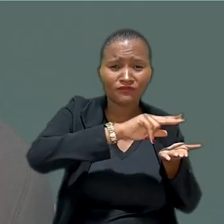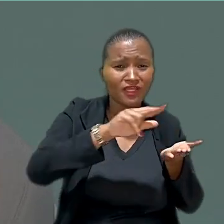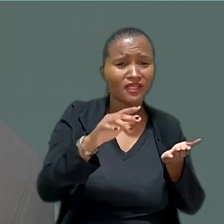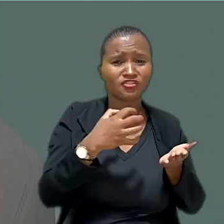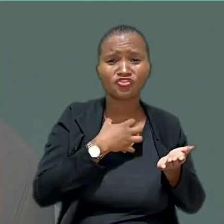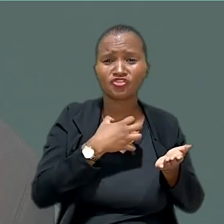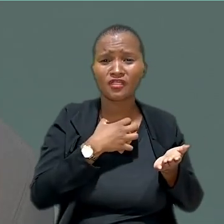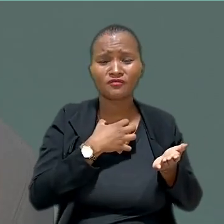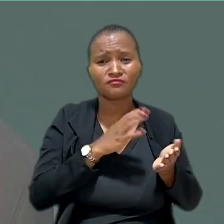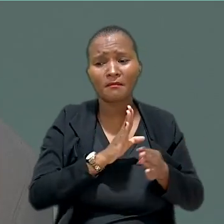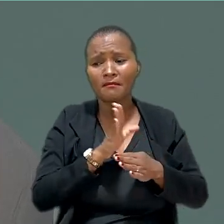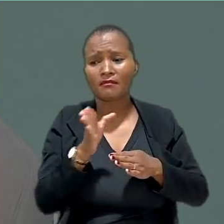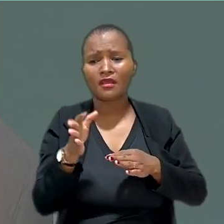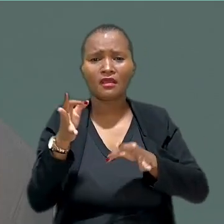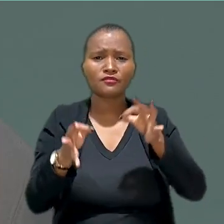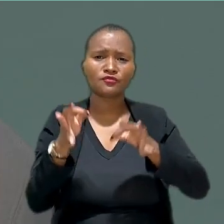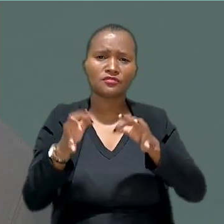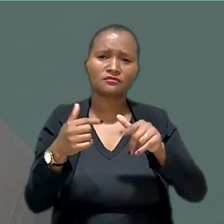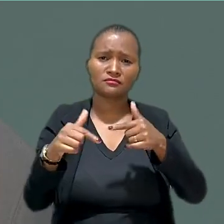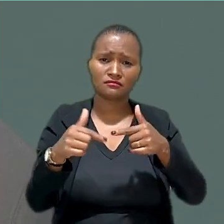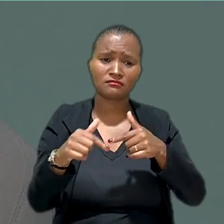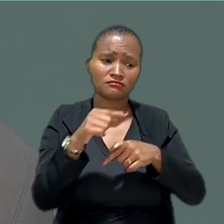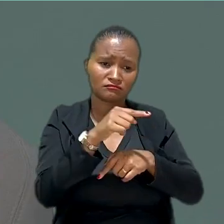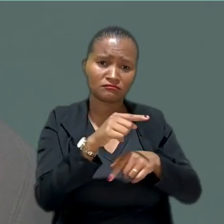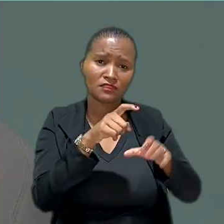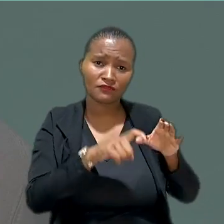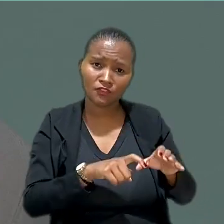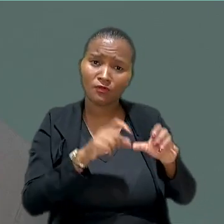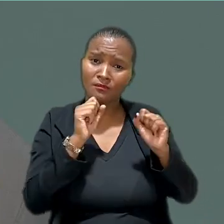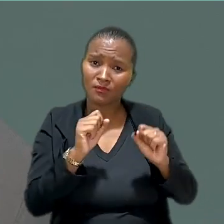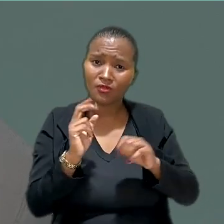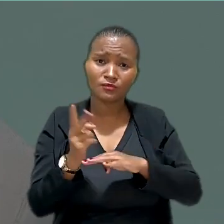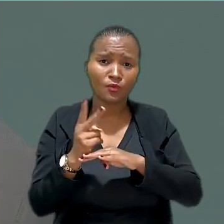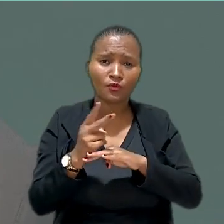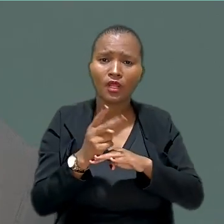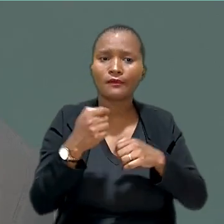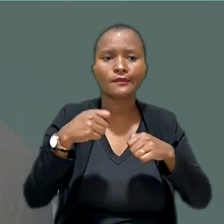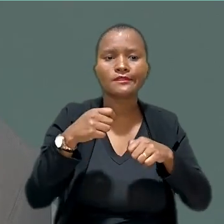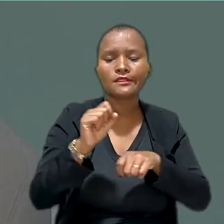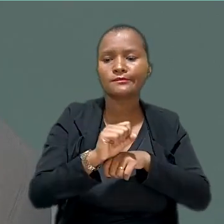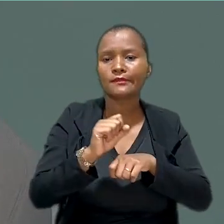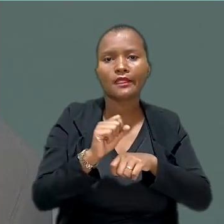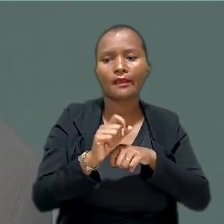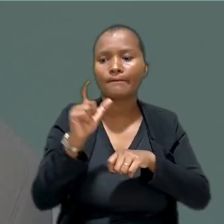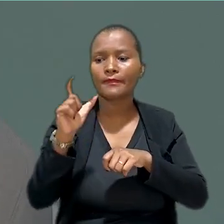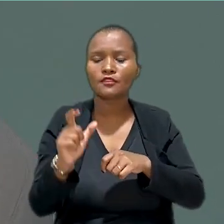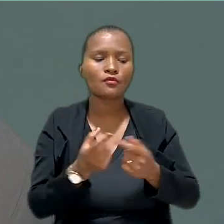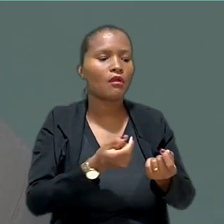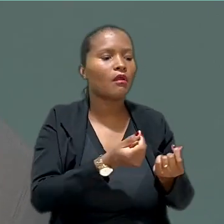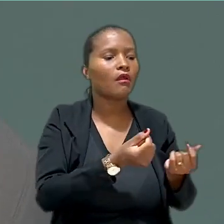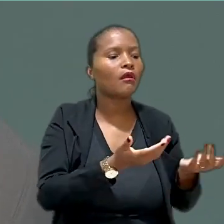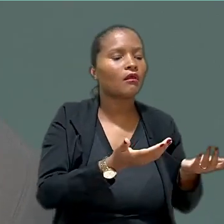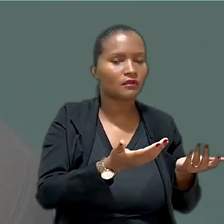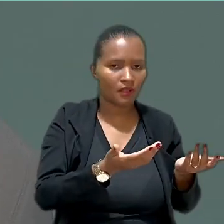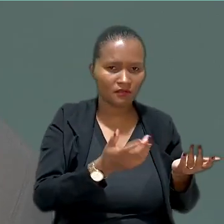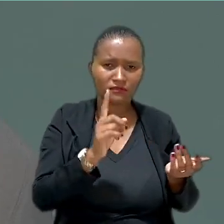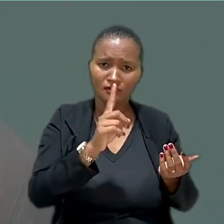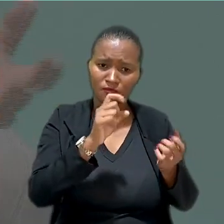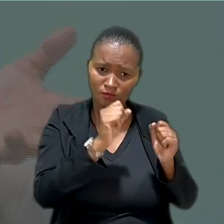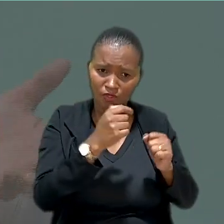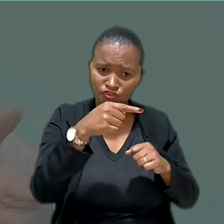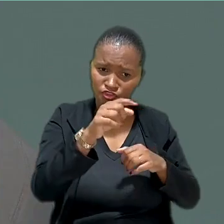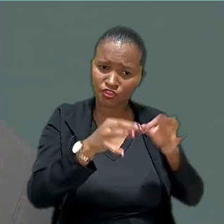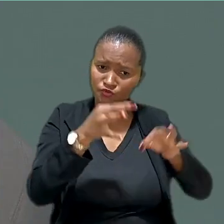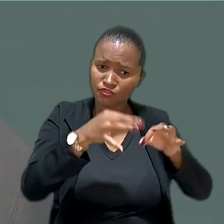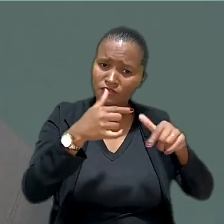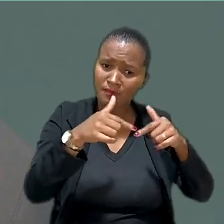ele comparecer à Justiça do Trabalho. O próprio devedor pode procurar, não precisa esperar o credor para fazer isso. Ele pode procurar a Justiça do Trabalho, conversar